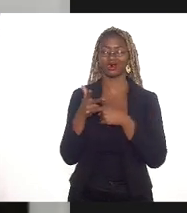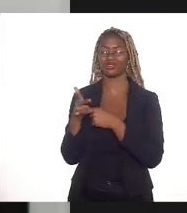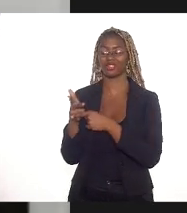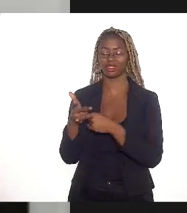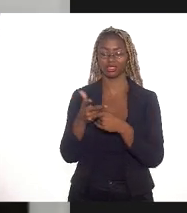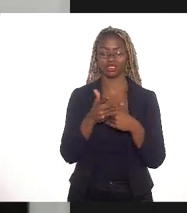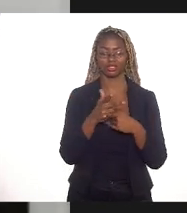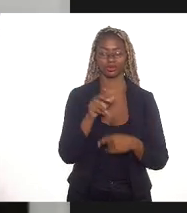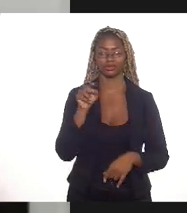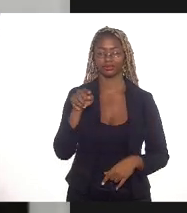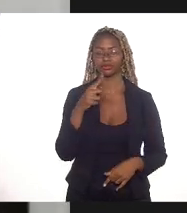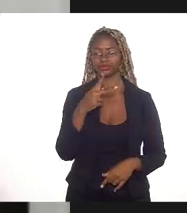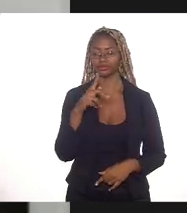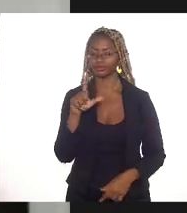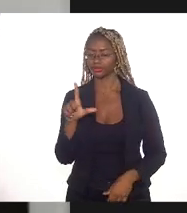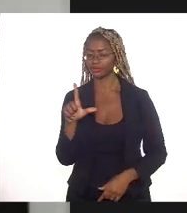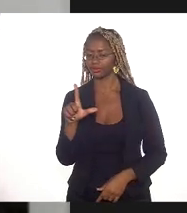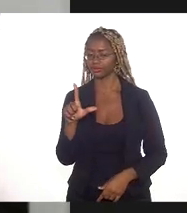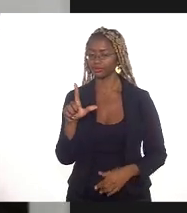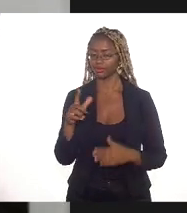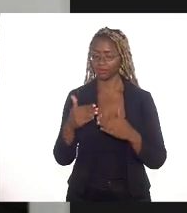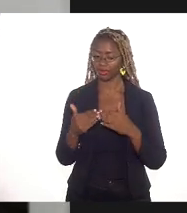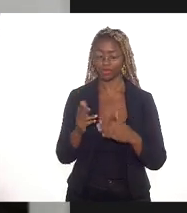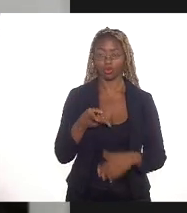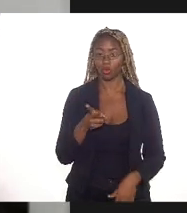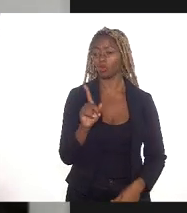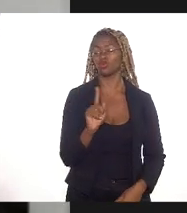esse PL não foi adiante.